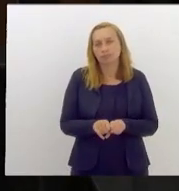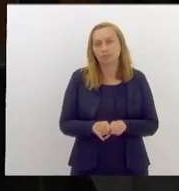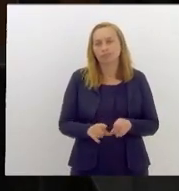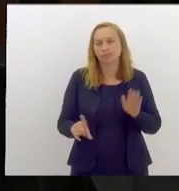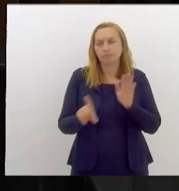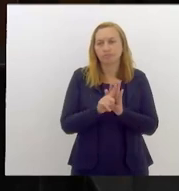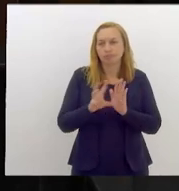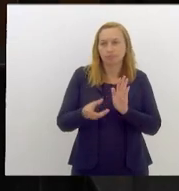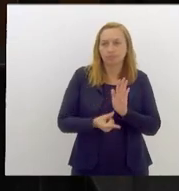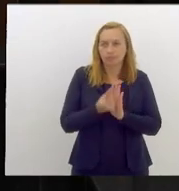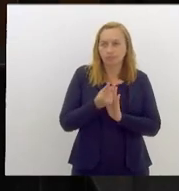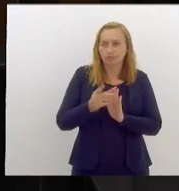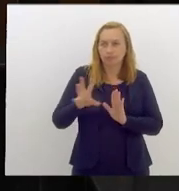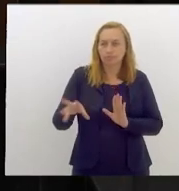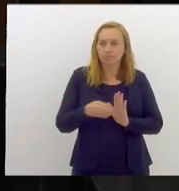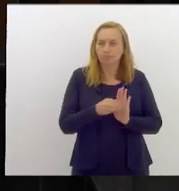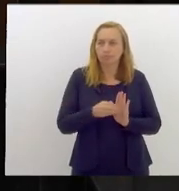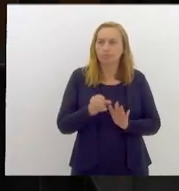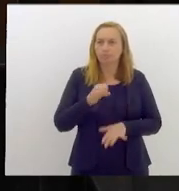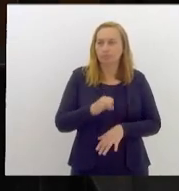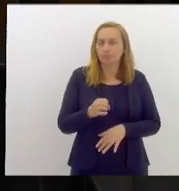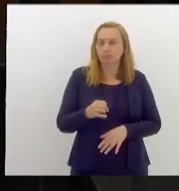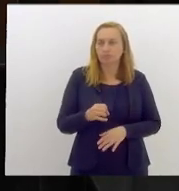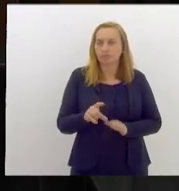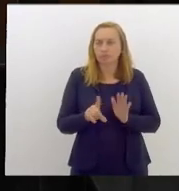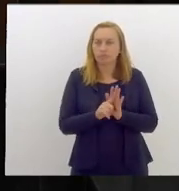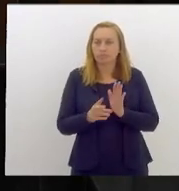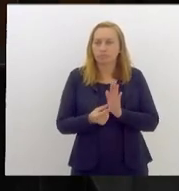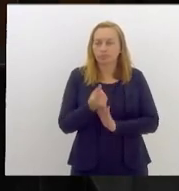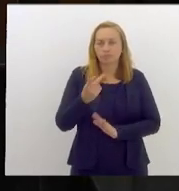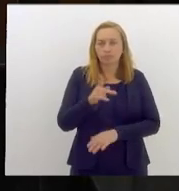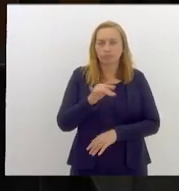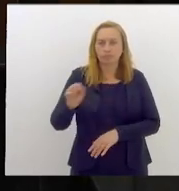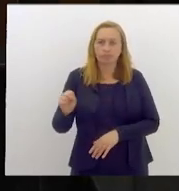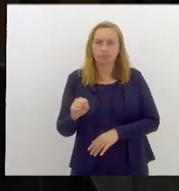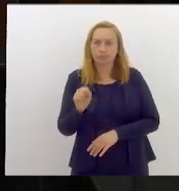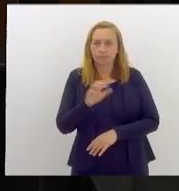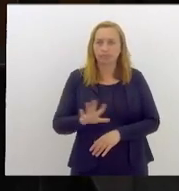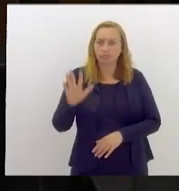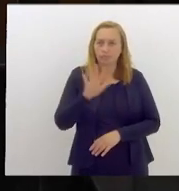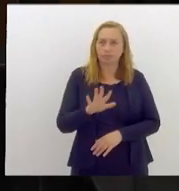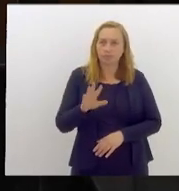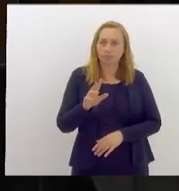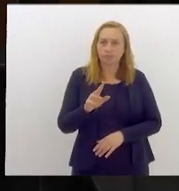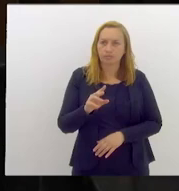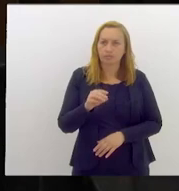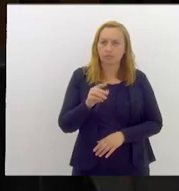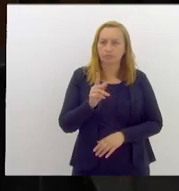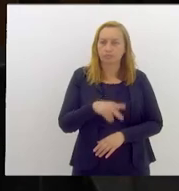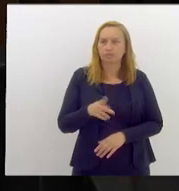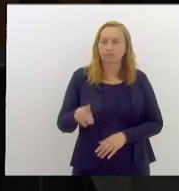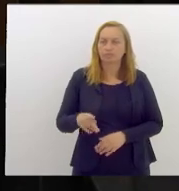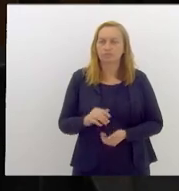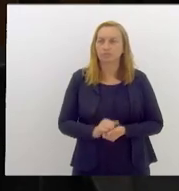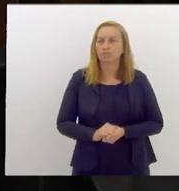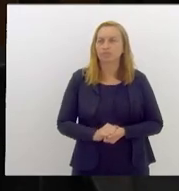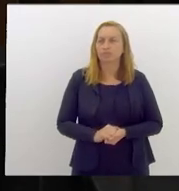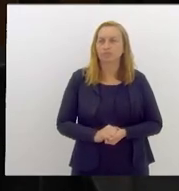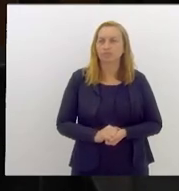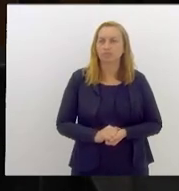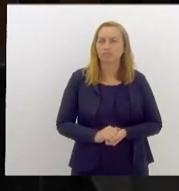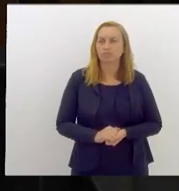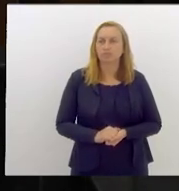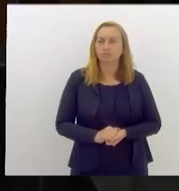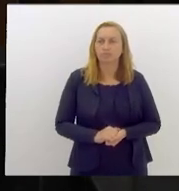na lua porque se aloa não prever o piso Nacional do magistério aloa prevê a cristalização